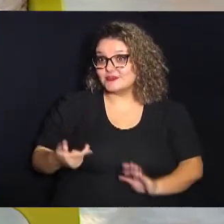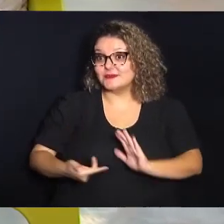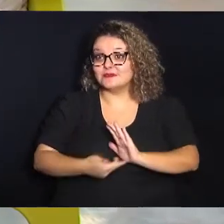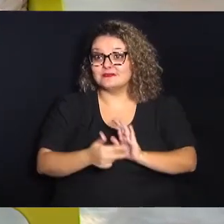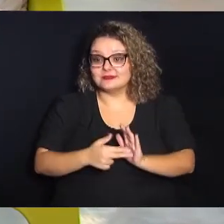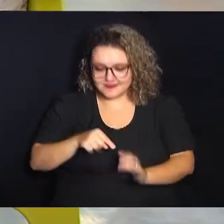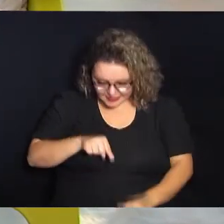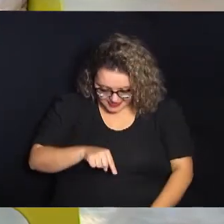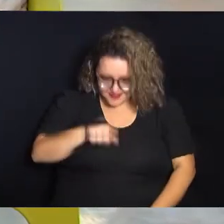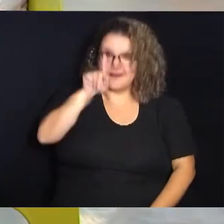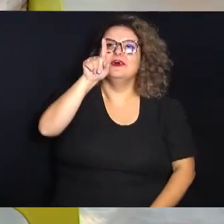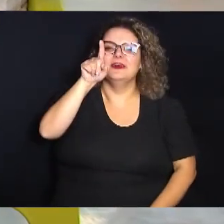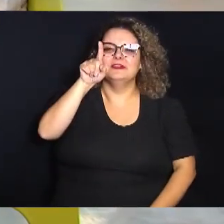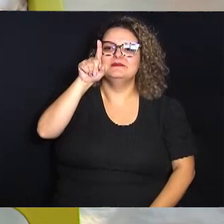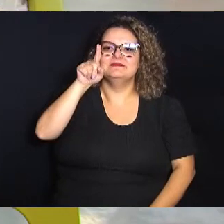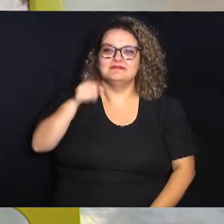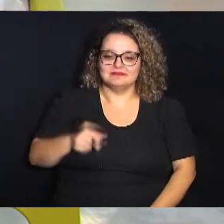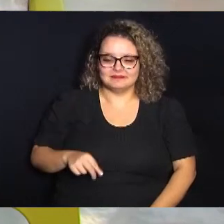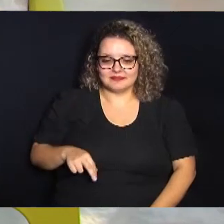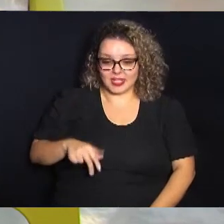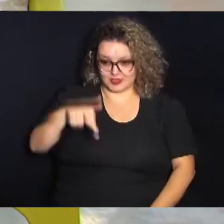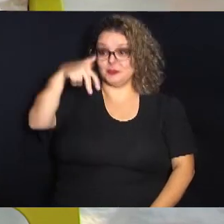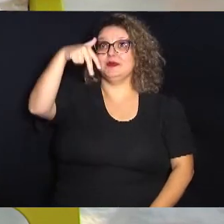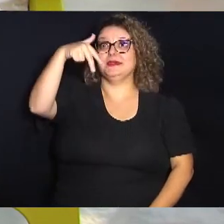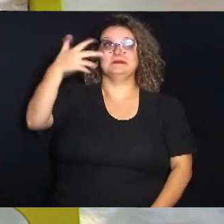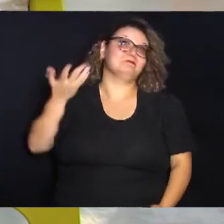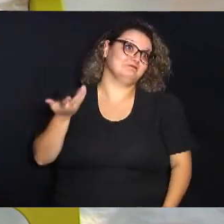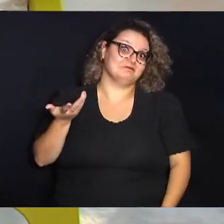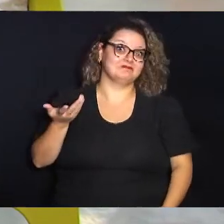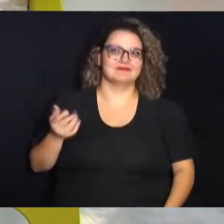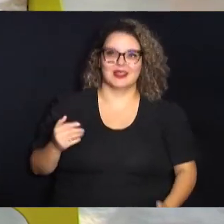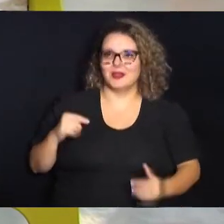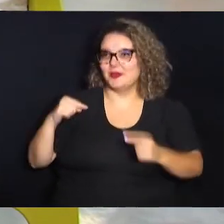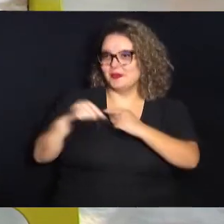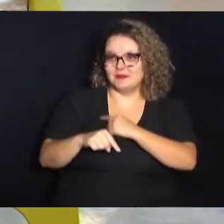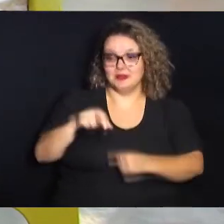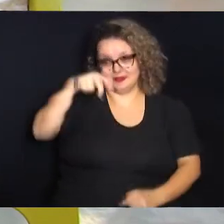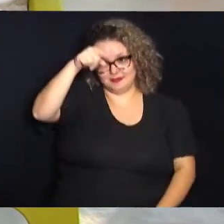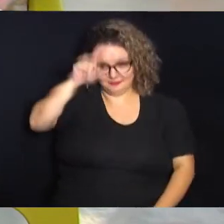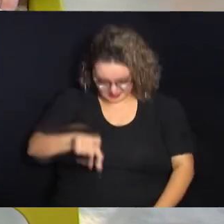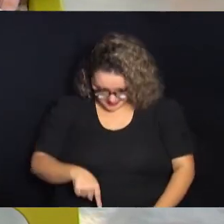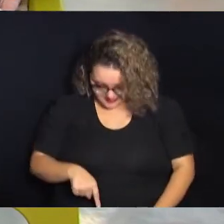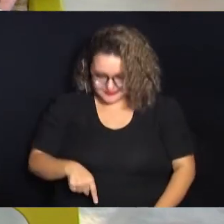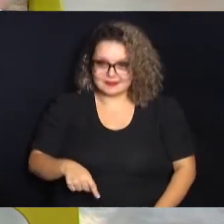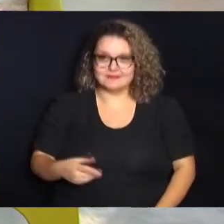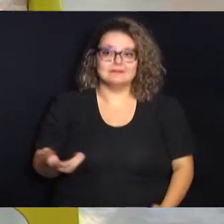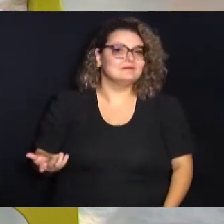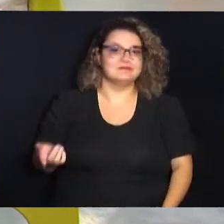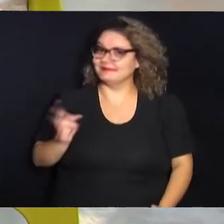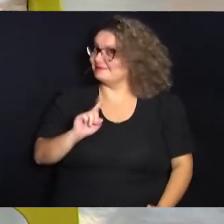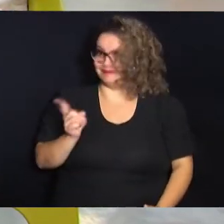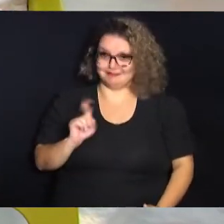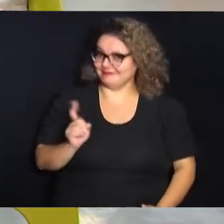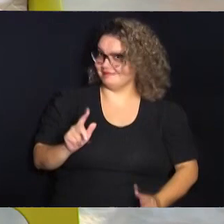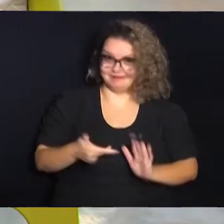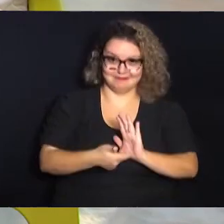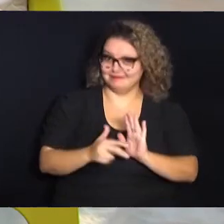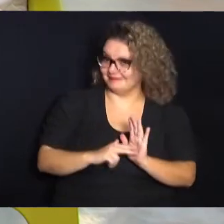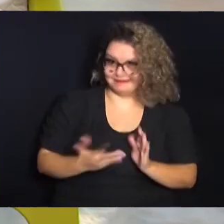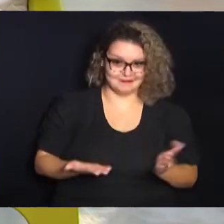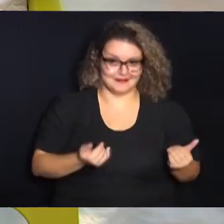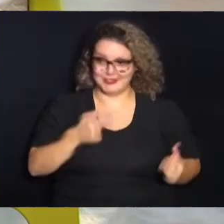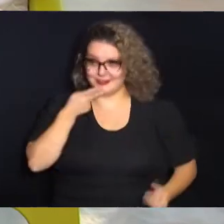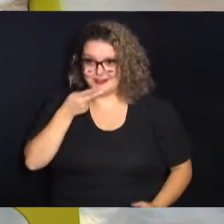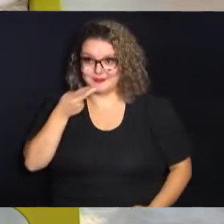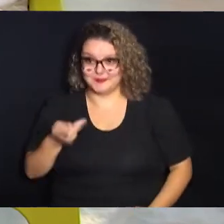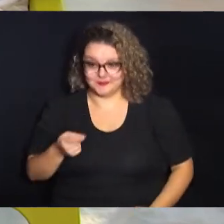literal, o que é arrastar para cima? É subir? Né? O oposto então é deslizar para baixo, mas não é isso, né? Não é isso que os jovens